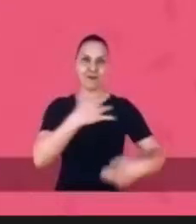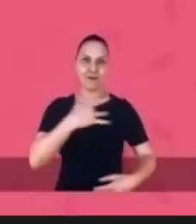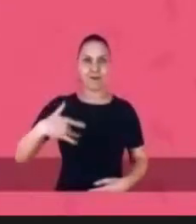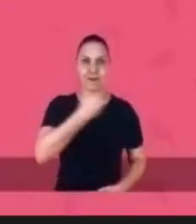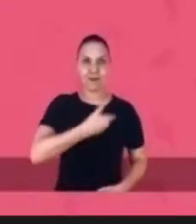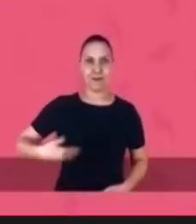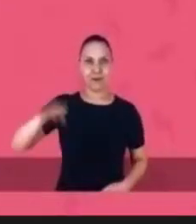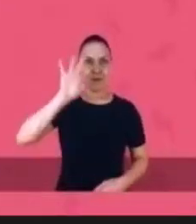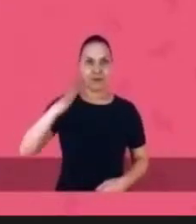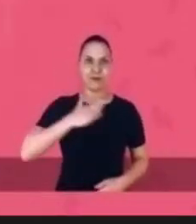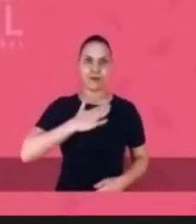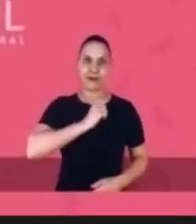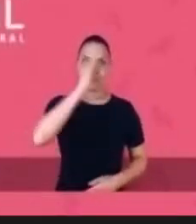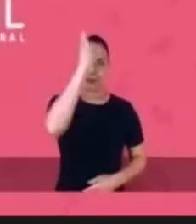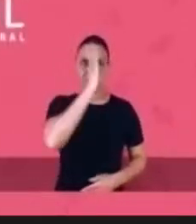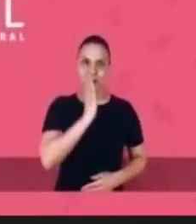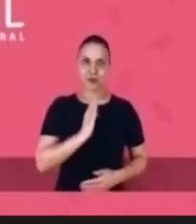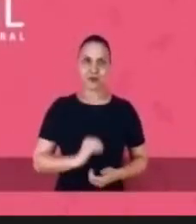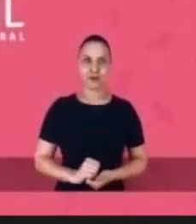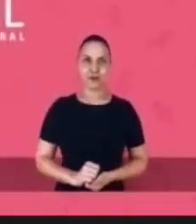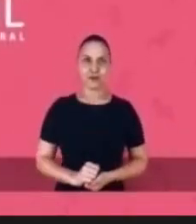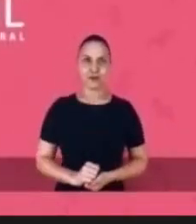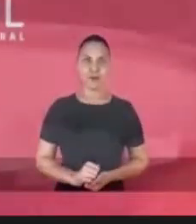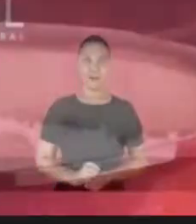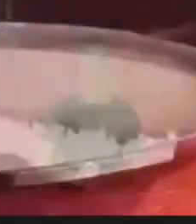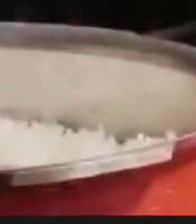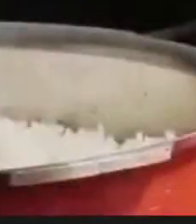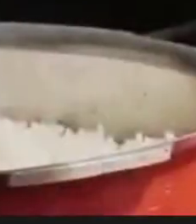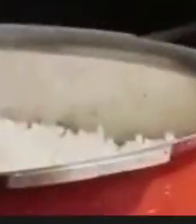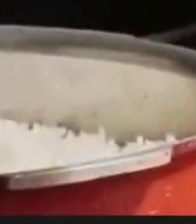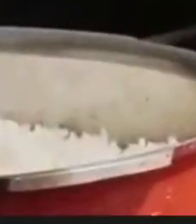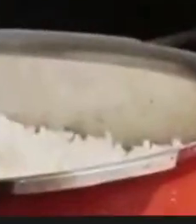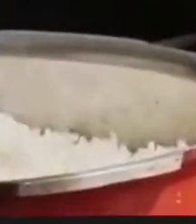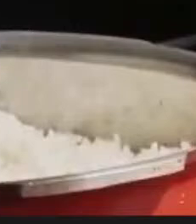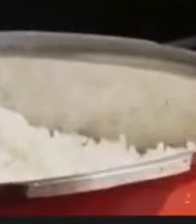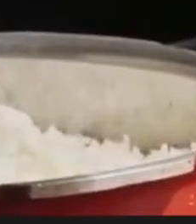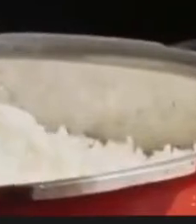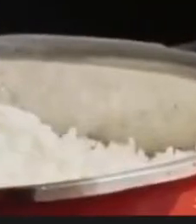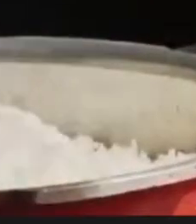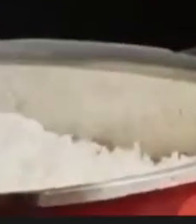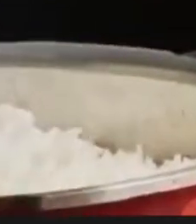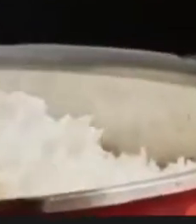já! Ministério da Saúde, Governo Federal, Pátria Amada Brasil.